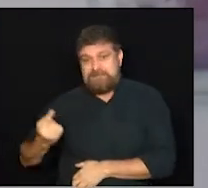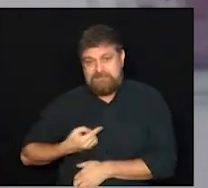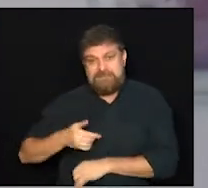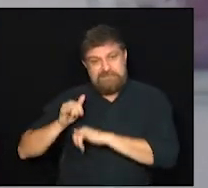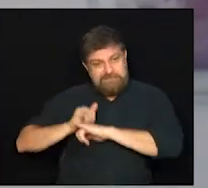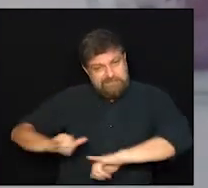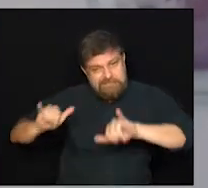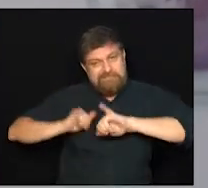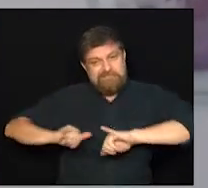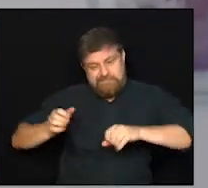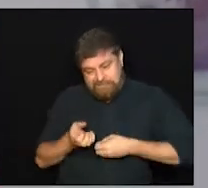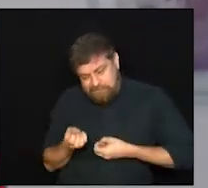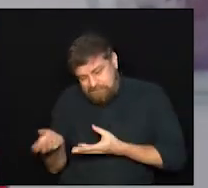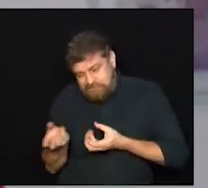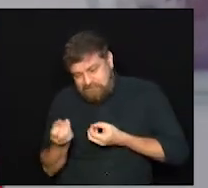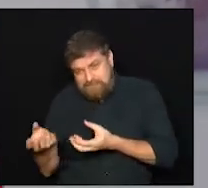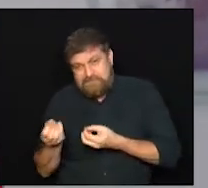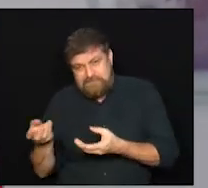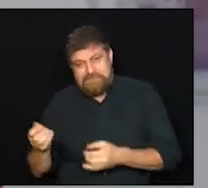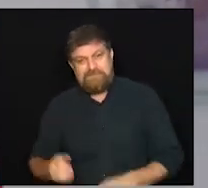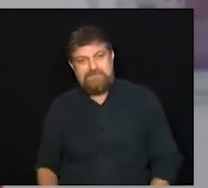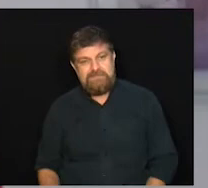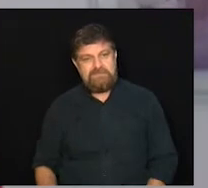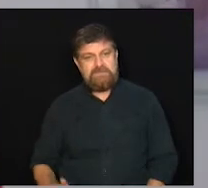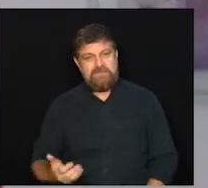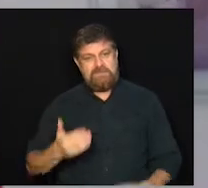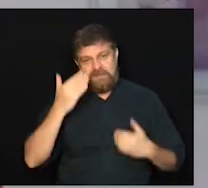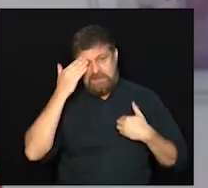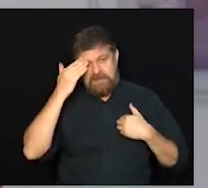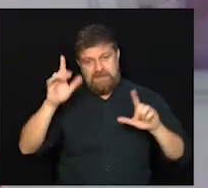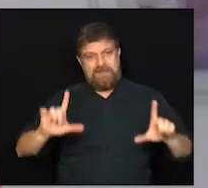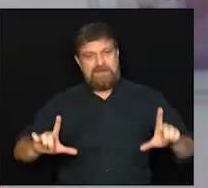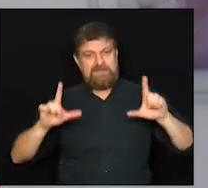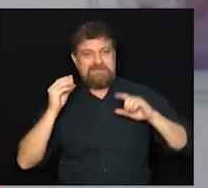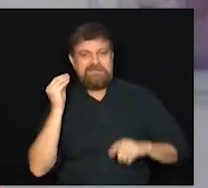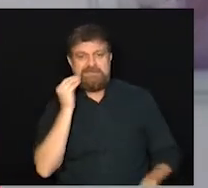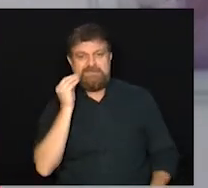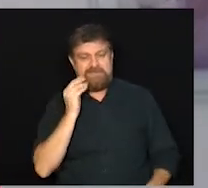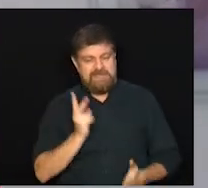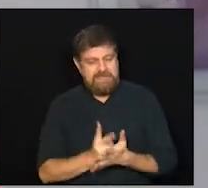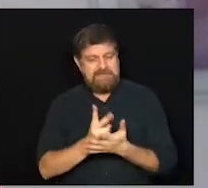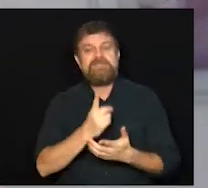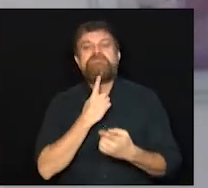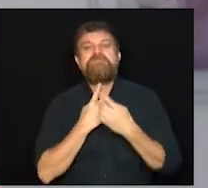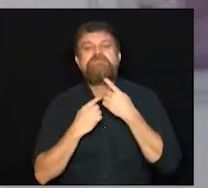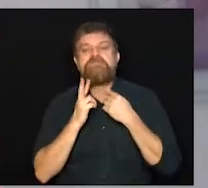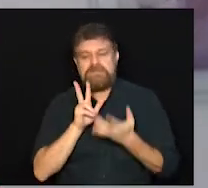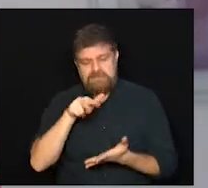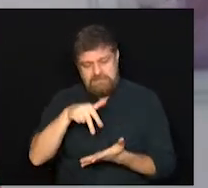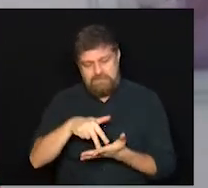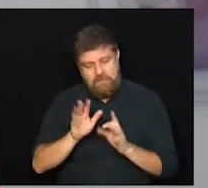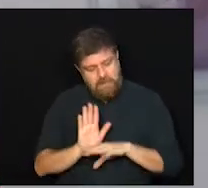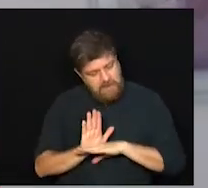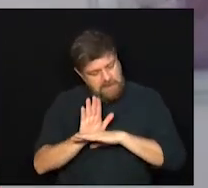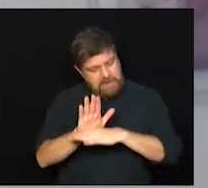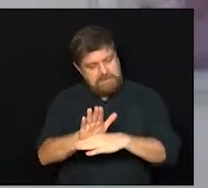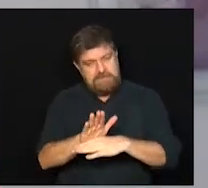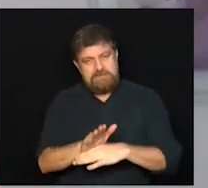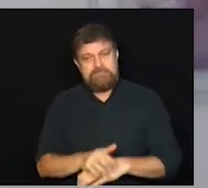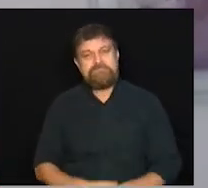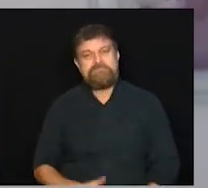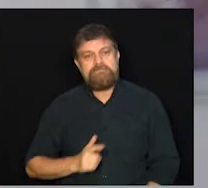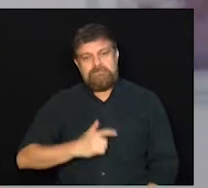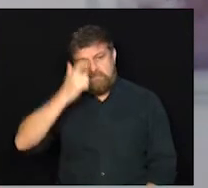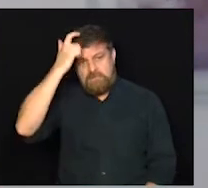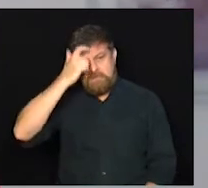de informações. Então só agradecer essa oportunidade, fico sempre à disposição quando quiserem, como